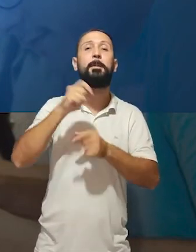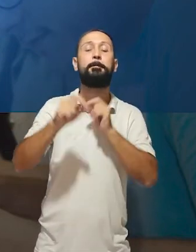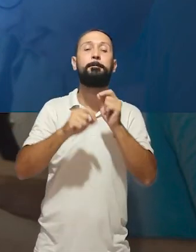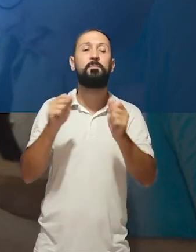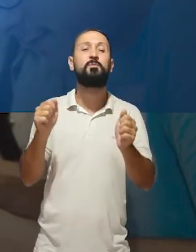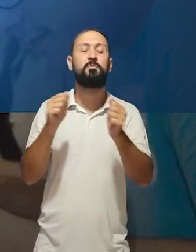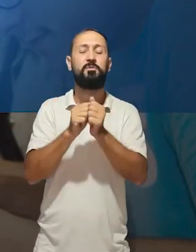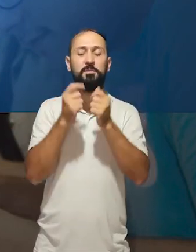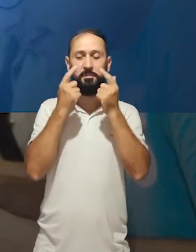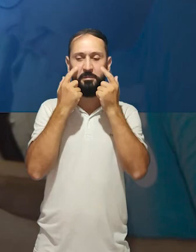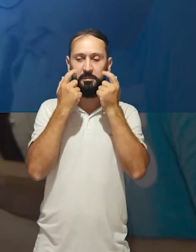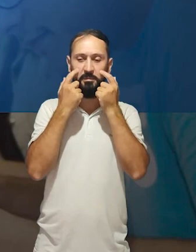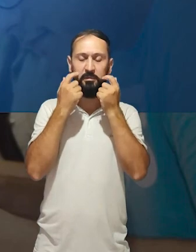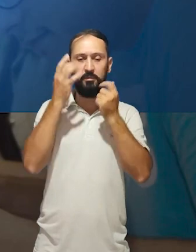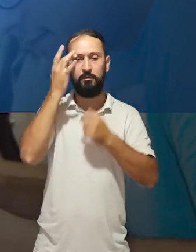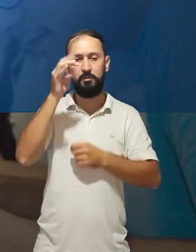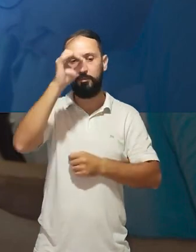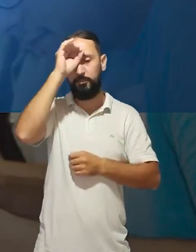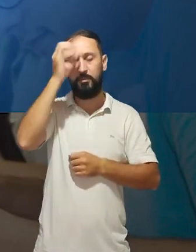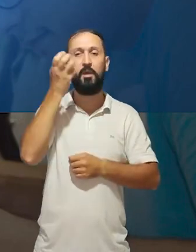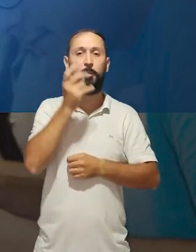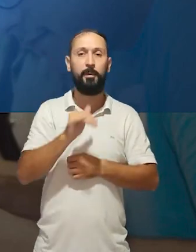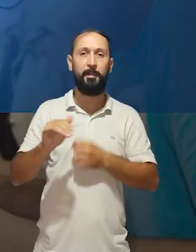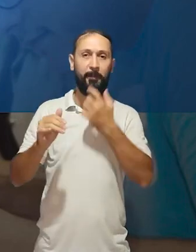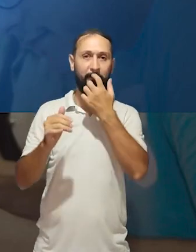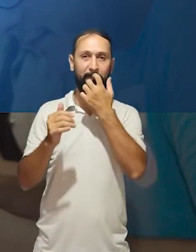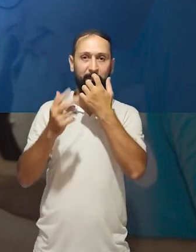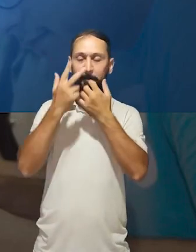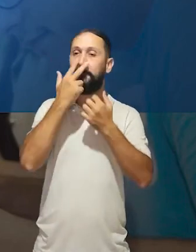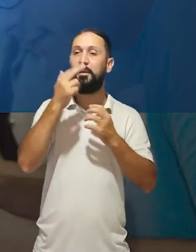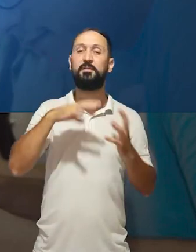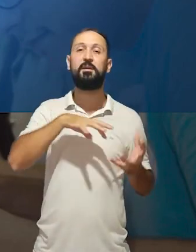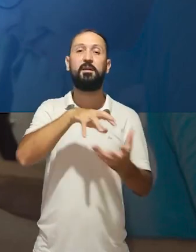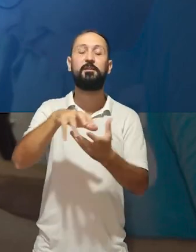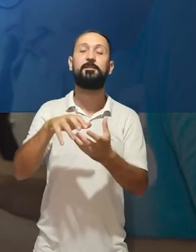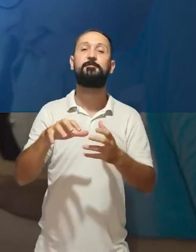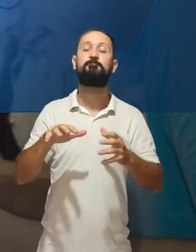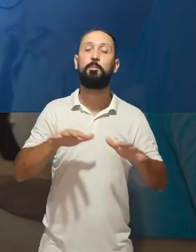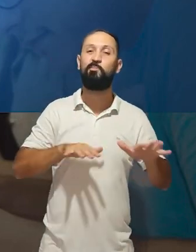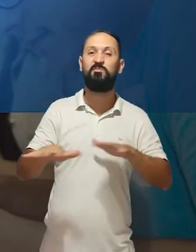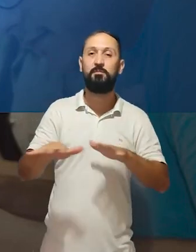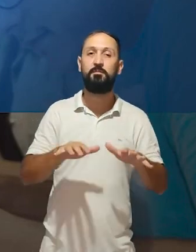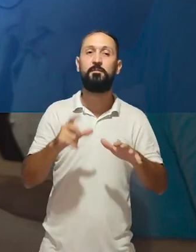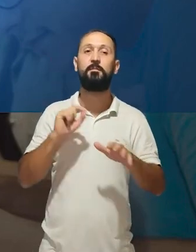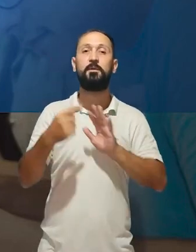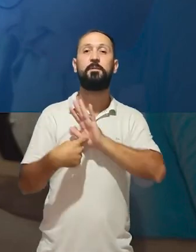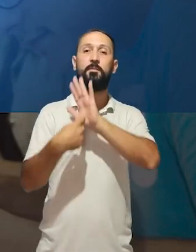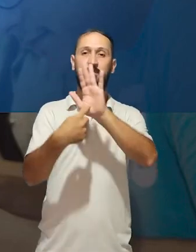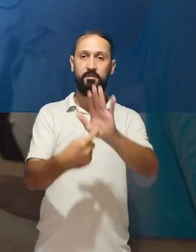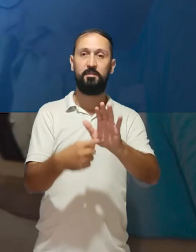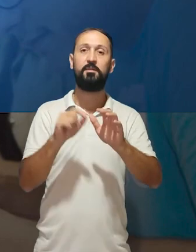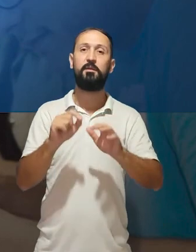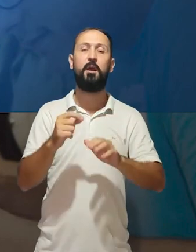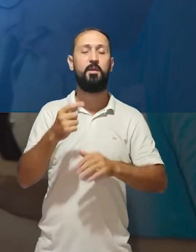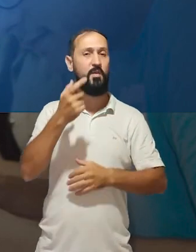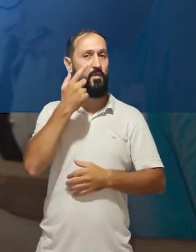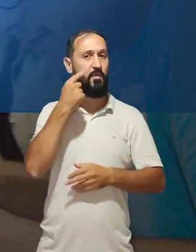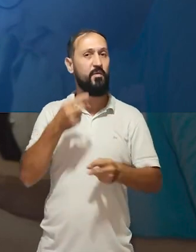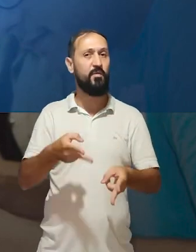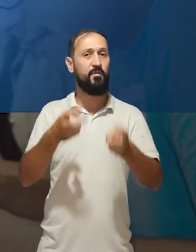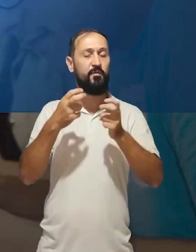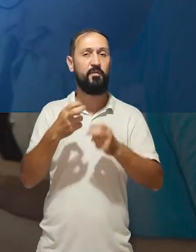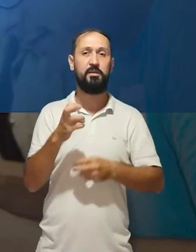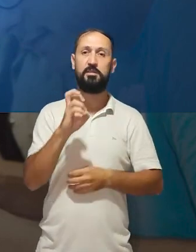apareceu, junto de um choro baixo do que eu sabia ser uma criança. E o planeta Terra se agitou para o que quer que fosse me mostrar. Então eu